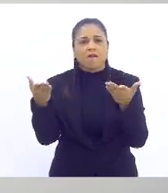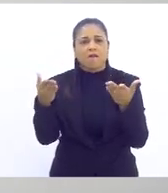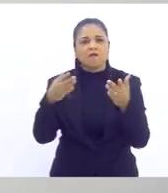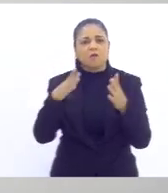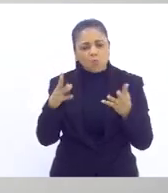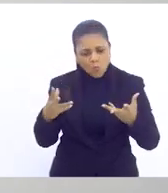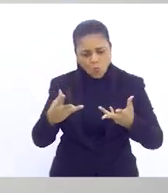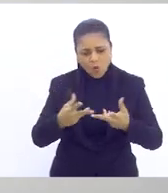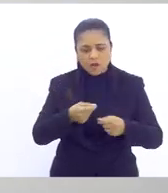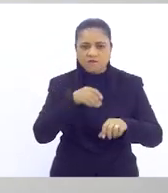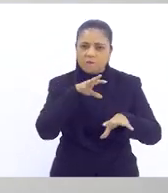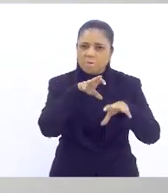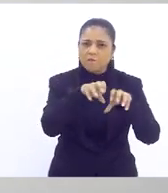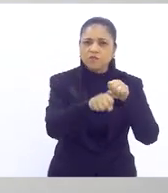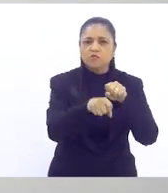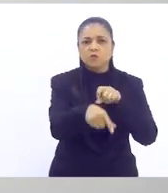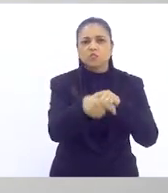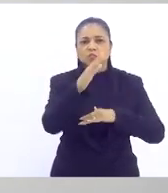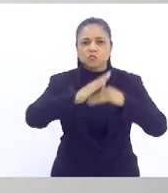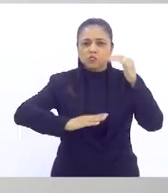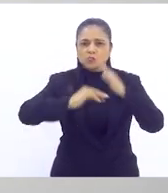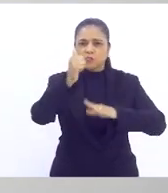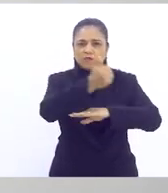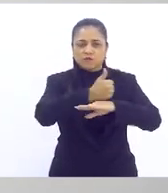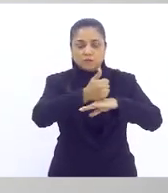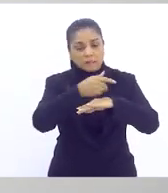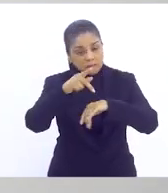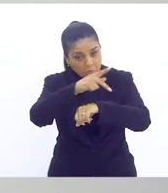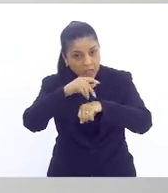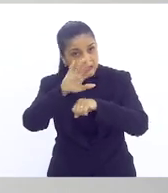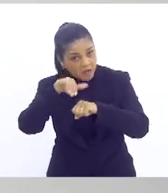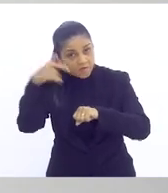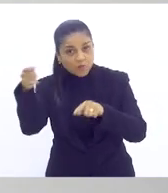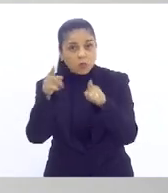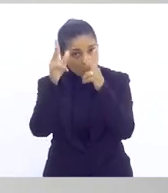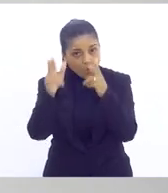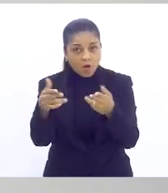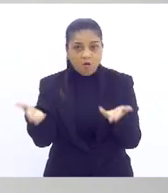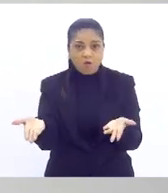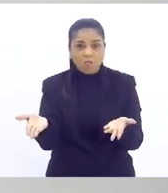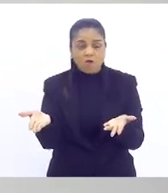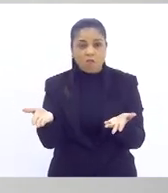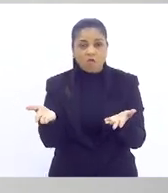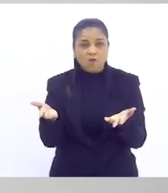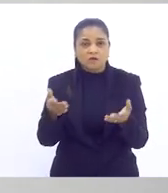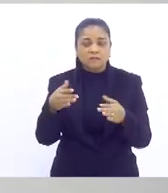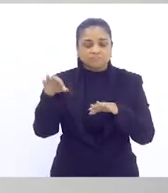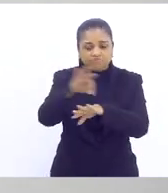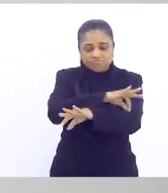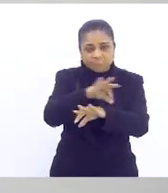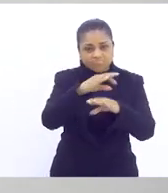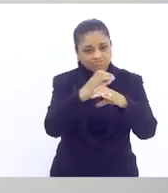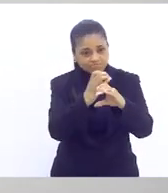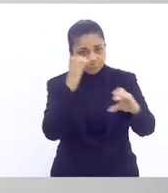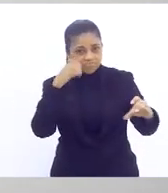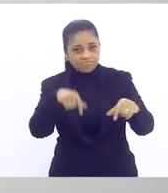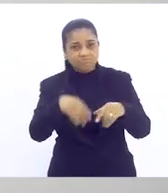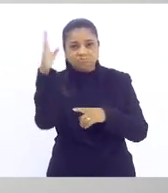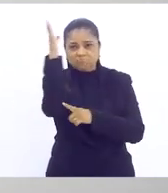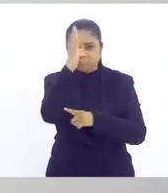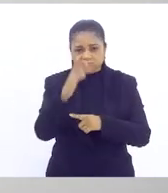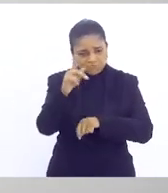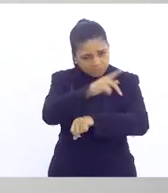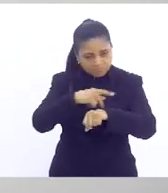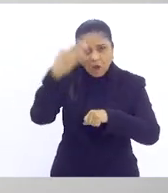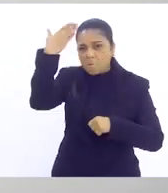em muitos países e até entre nós né a capacidade de realização da engenharia brasileira foi provado em